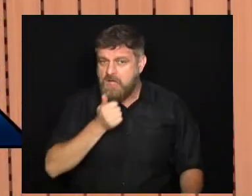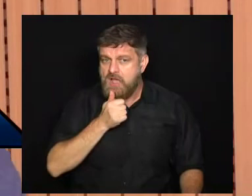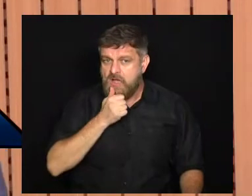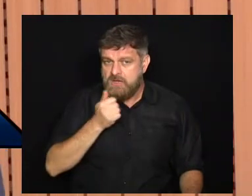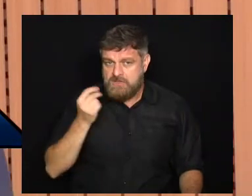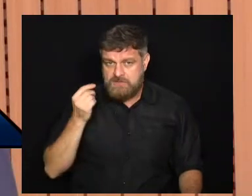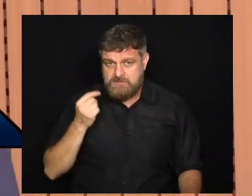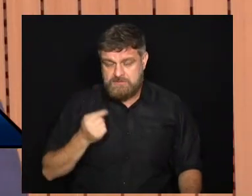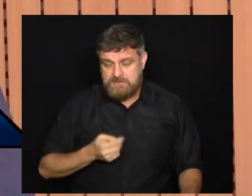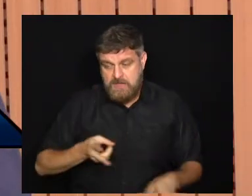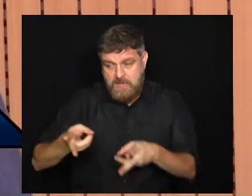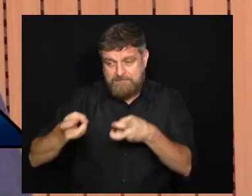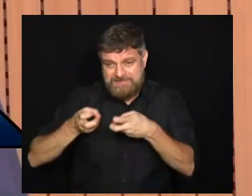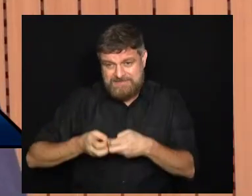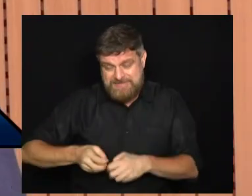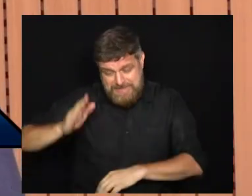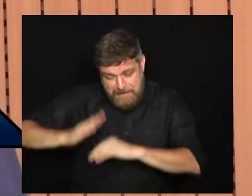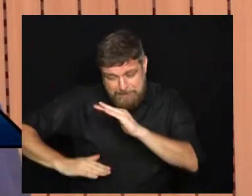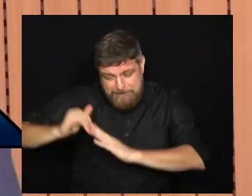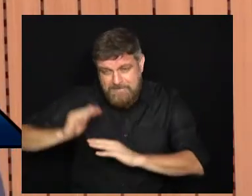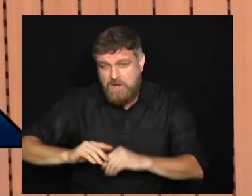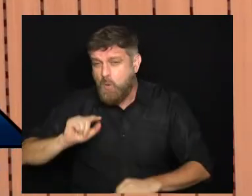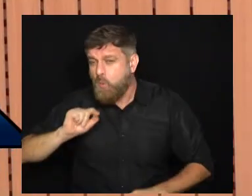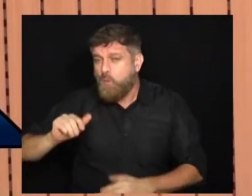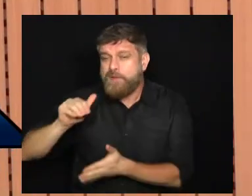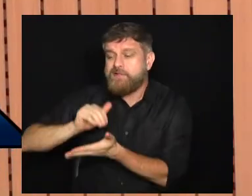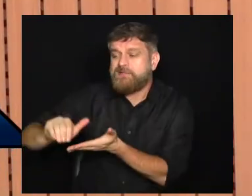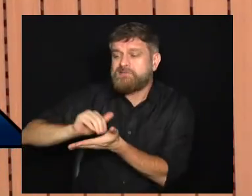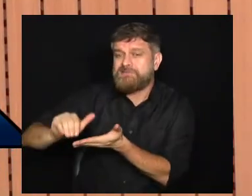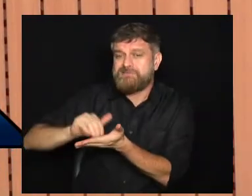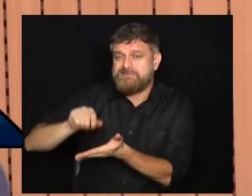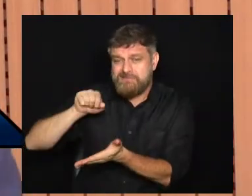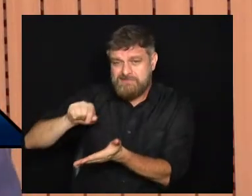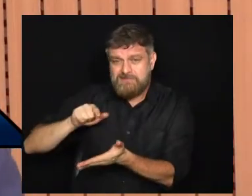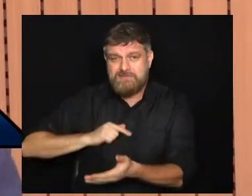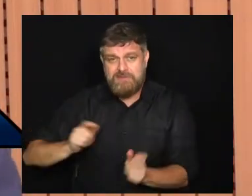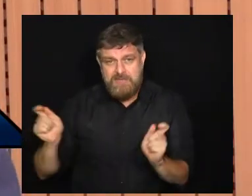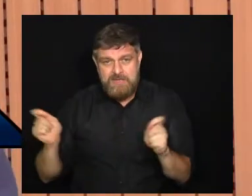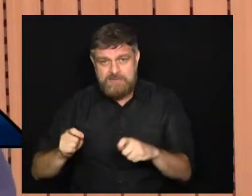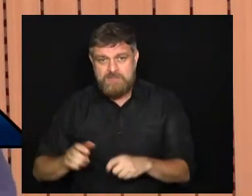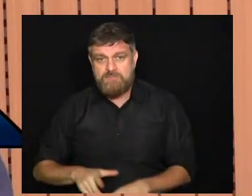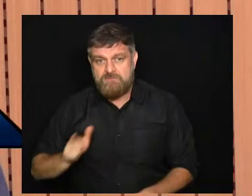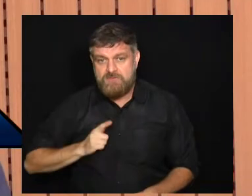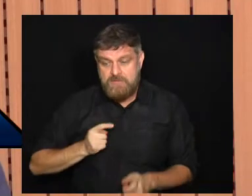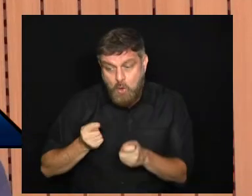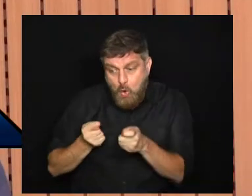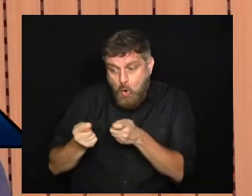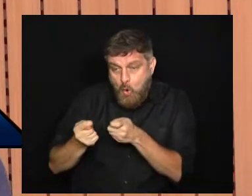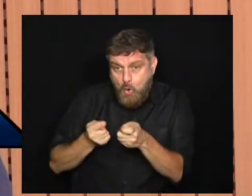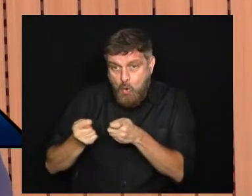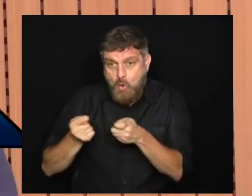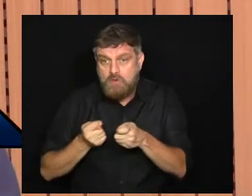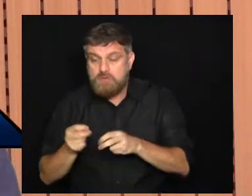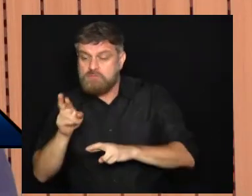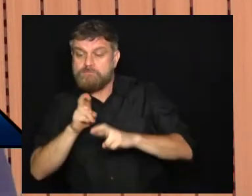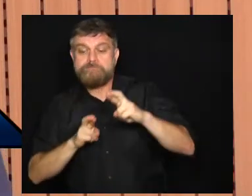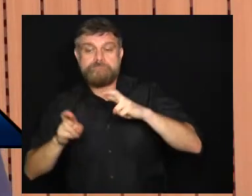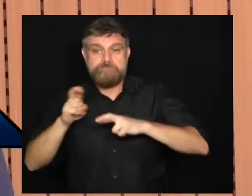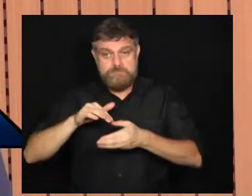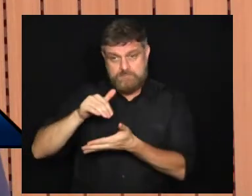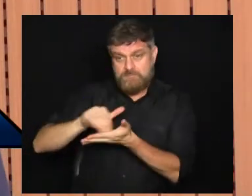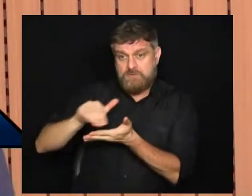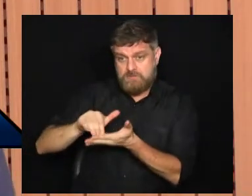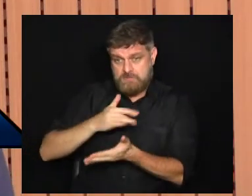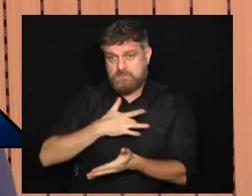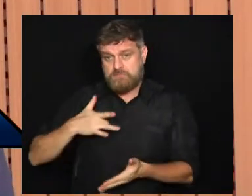mais concretamente aí o que a Secretaria está fazendo, mas pelo menos deu para ver que a questão do monitoramento por parte da Secretaria Municipal de Saúde está sendo